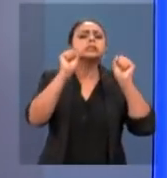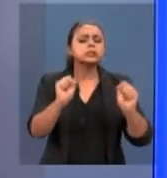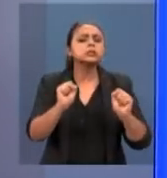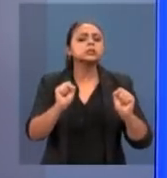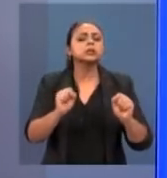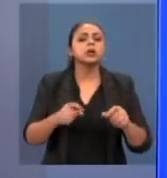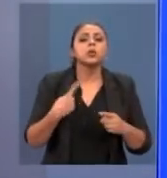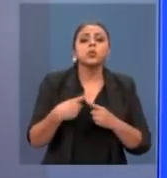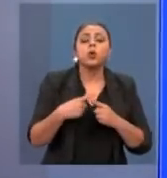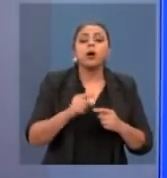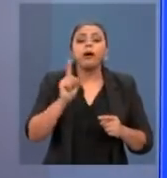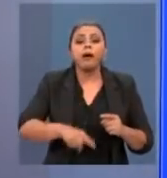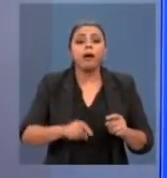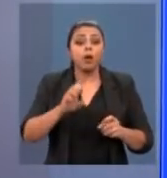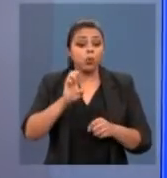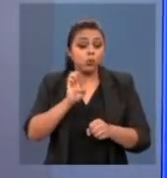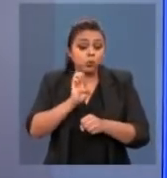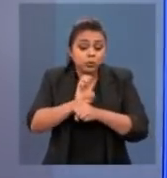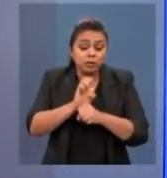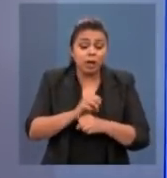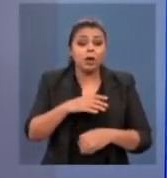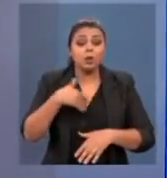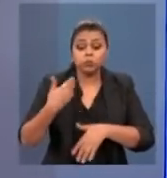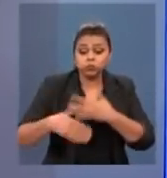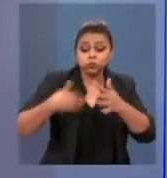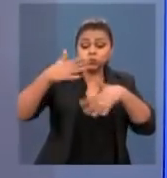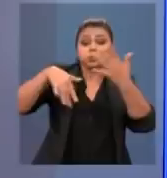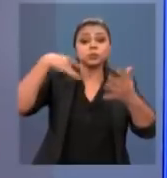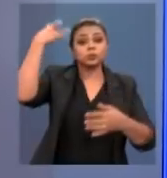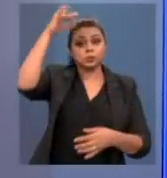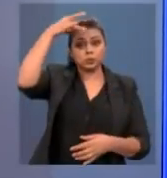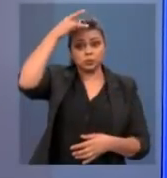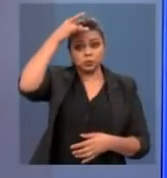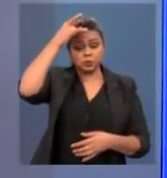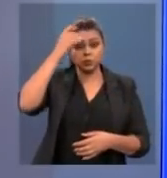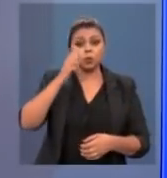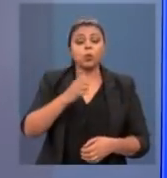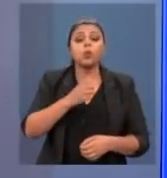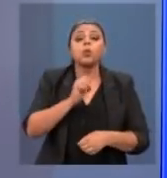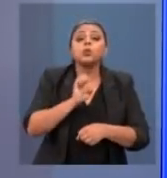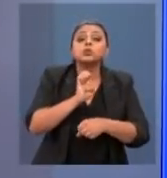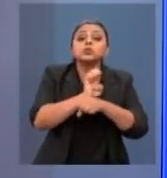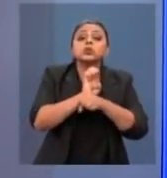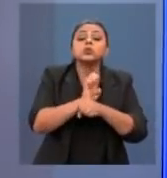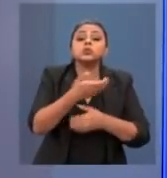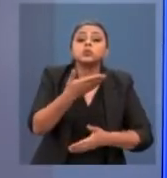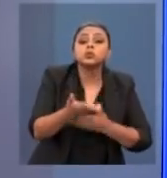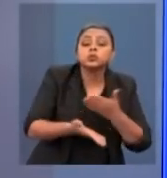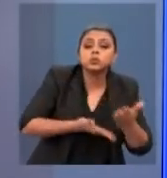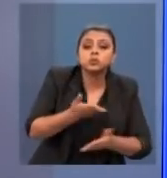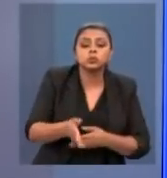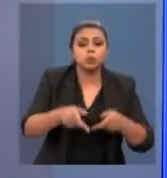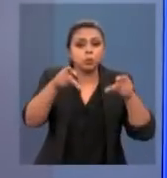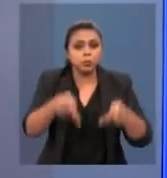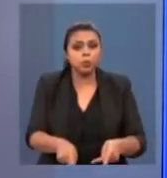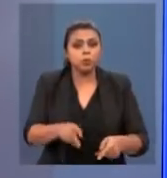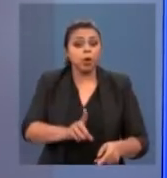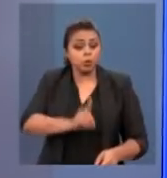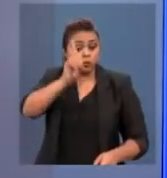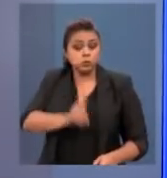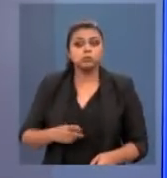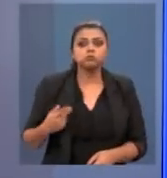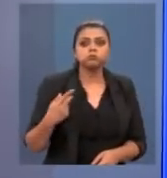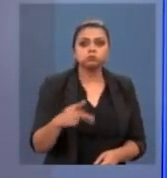estado como instrumento do desenvolvimento do estado do espírito santo estado eo serviço público como garantidor do direito seu